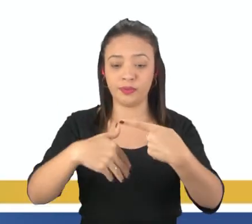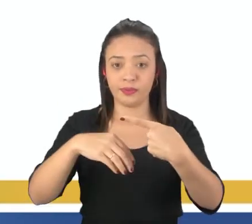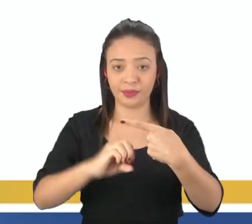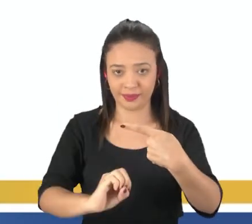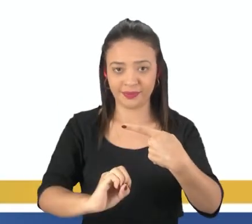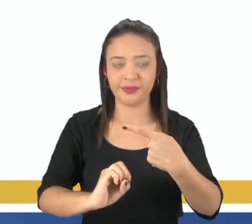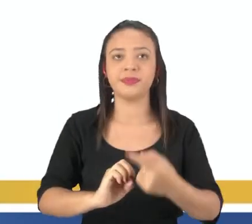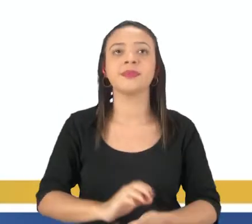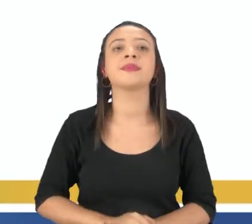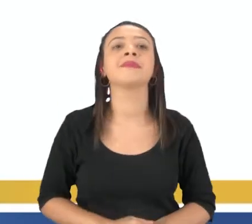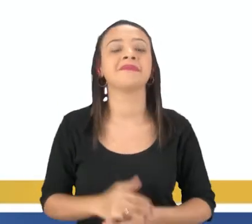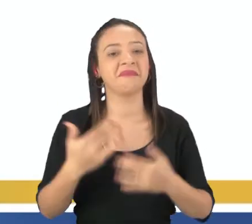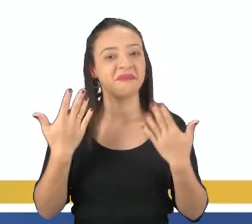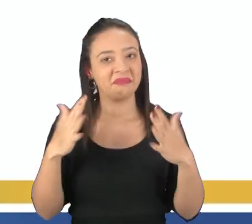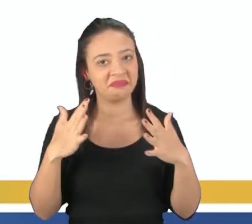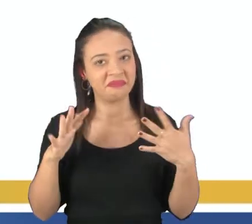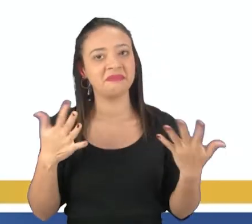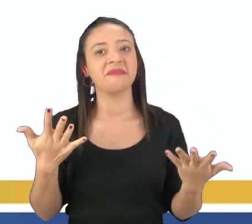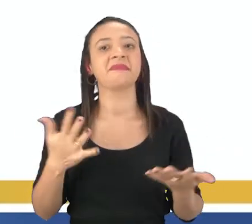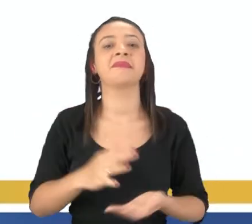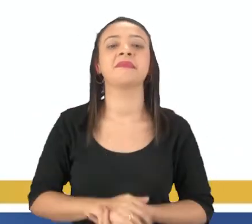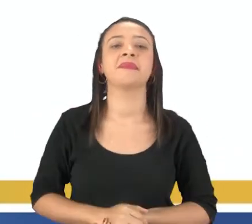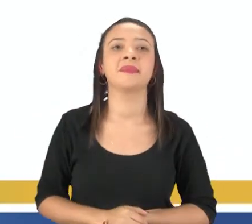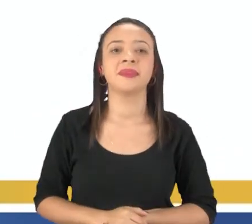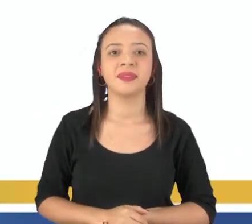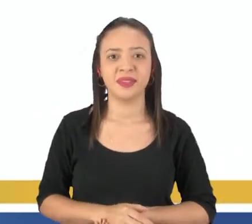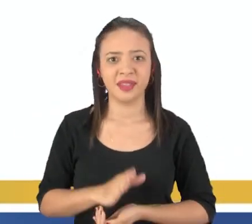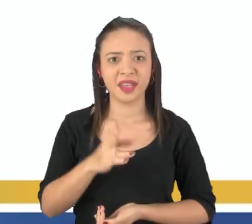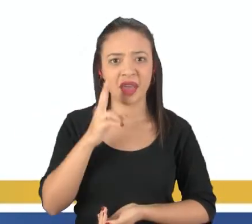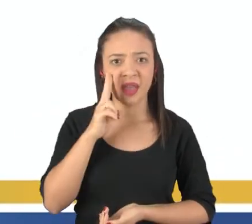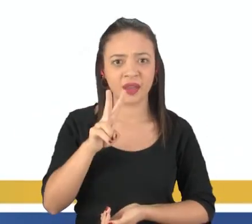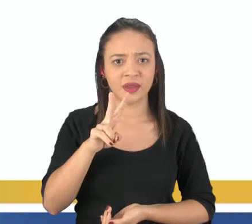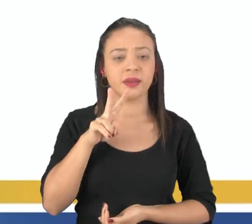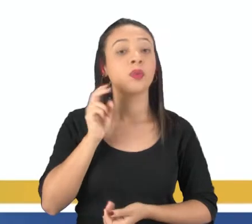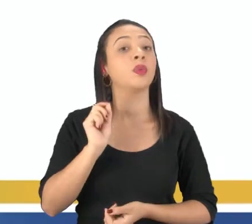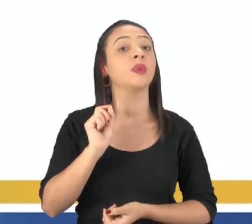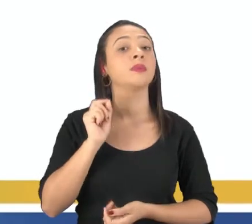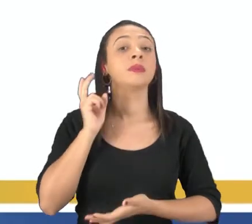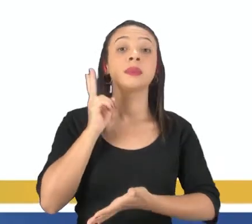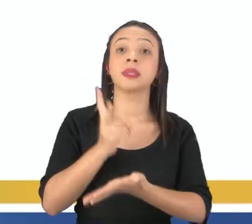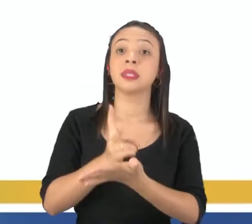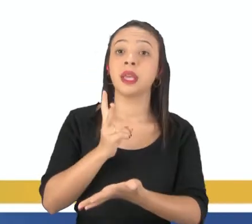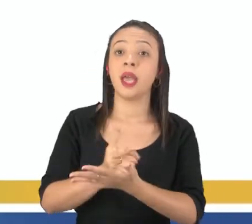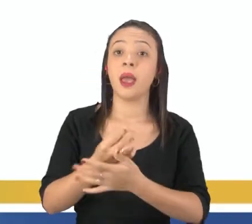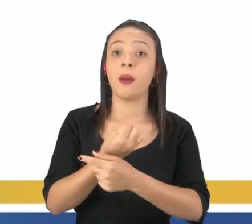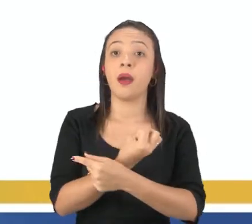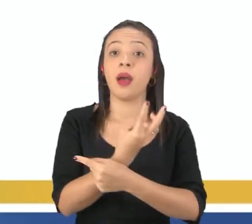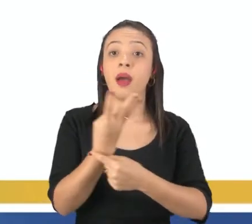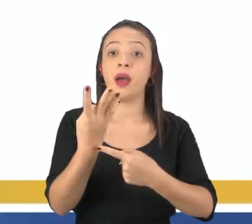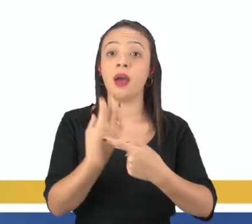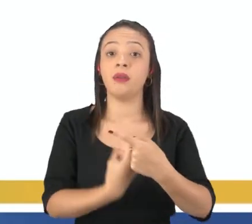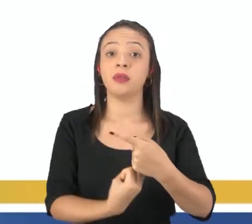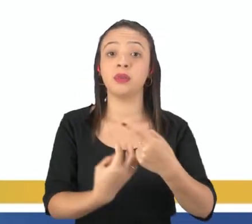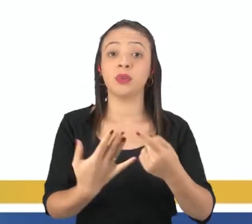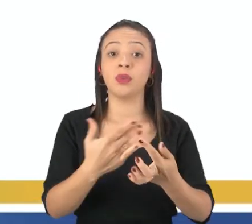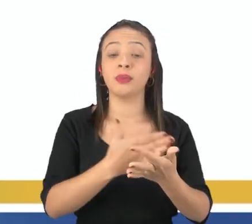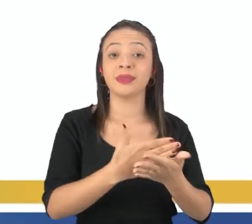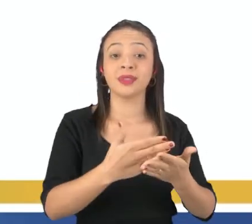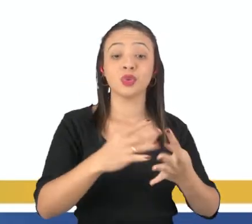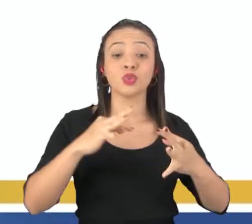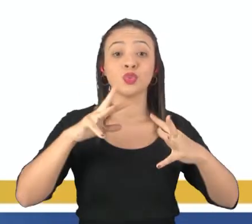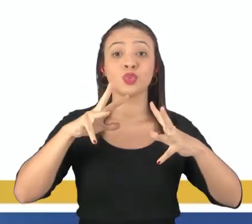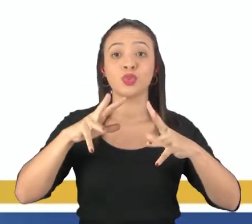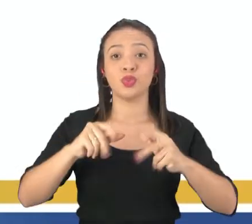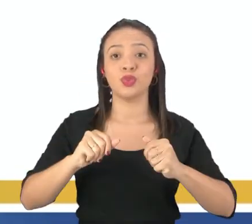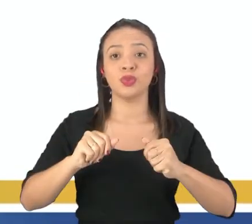décimo né Muito bem viu só sempre a fração ela parte do